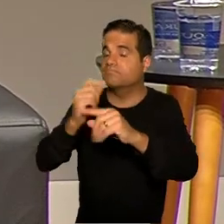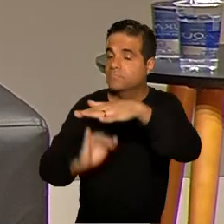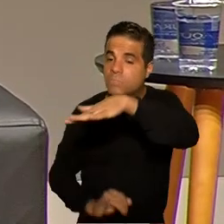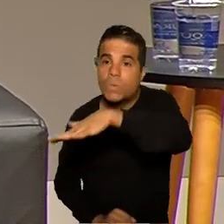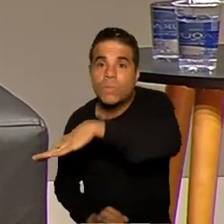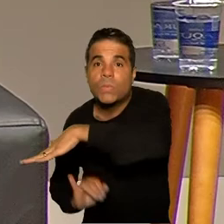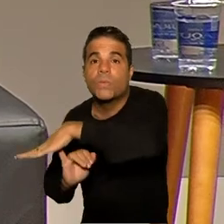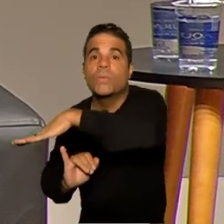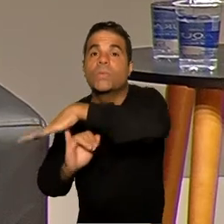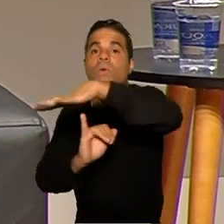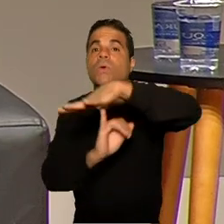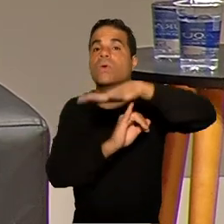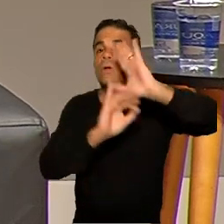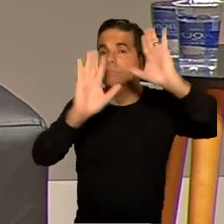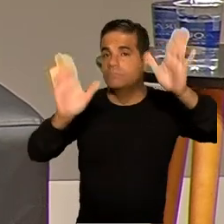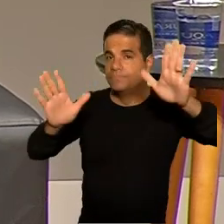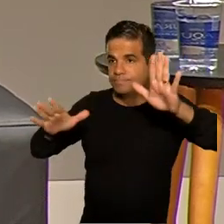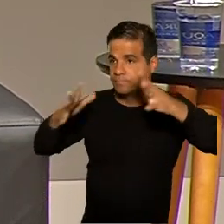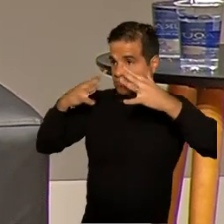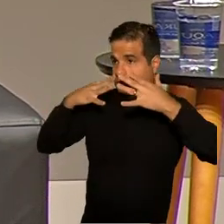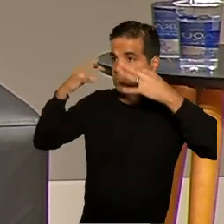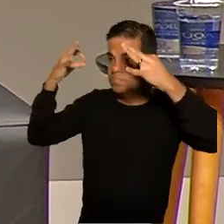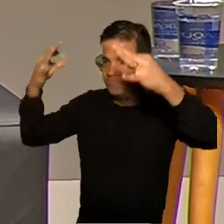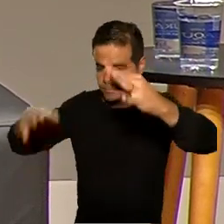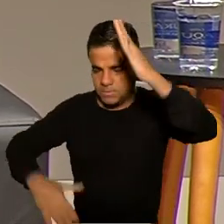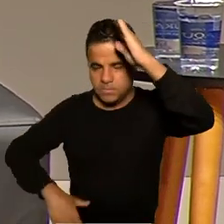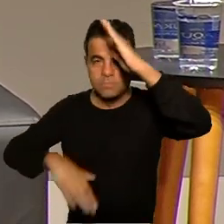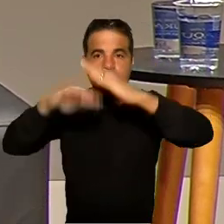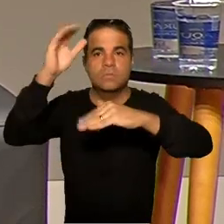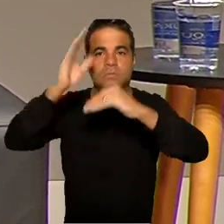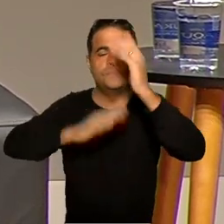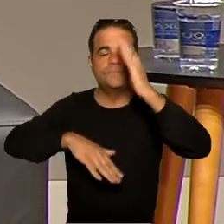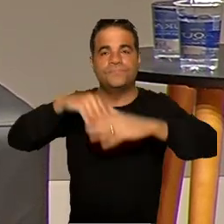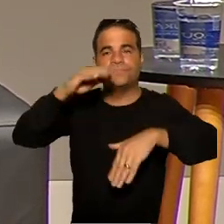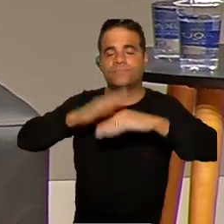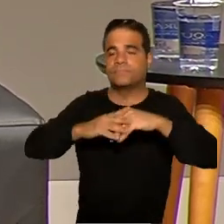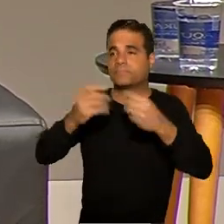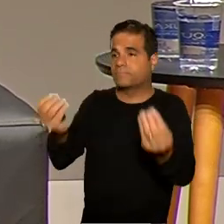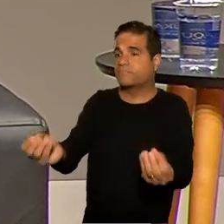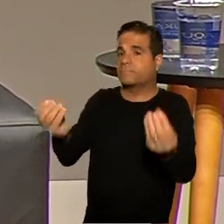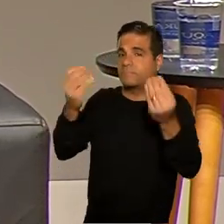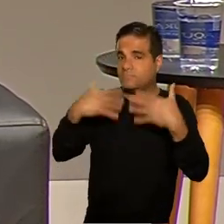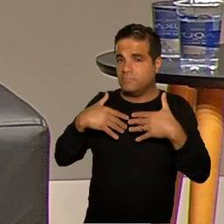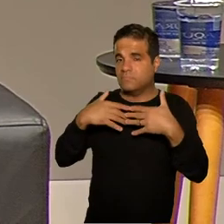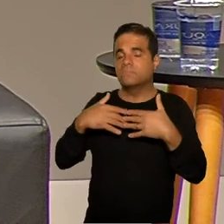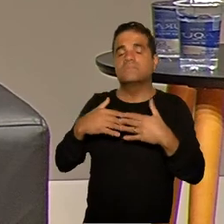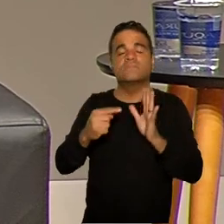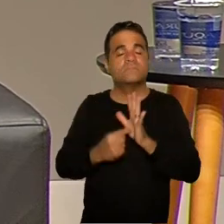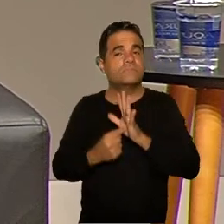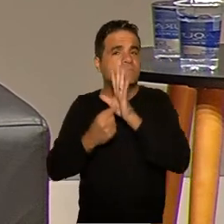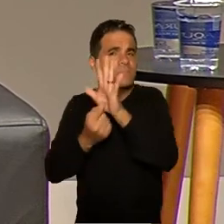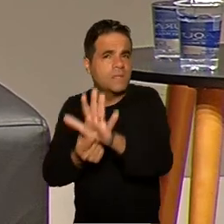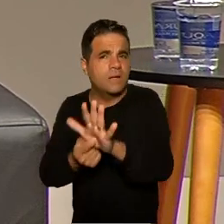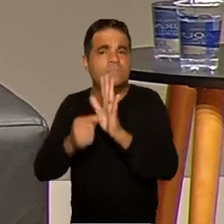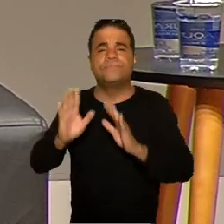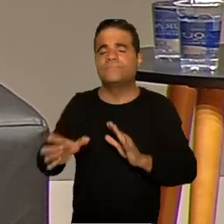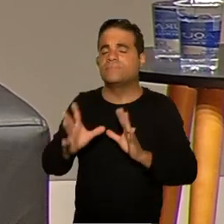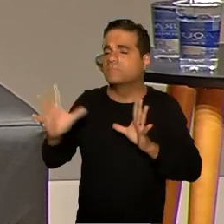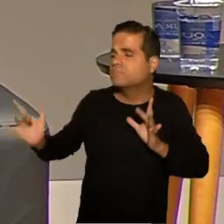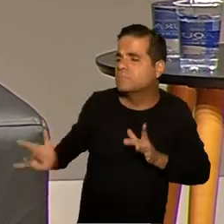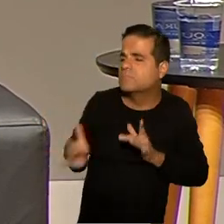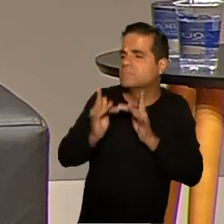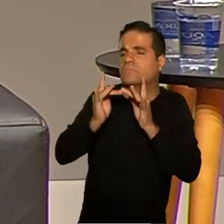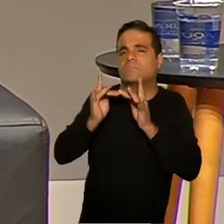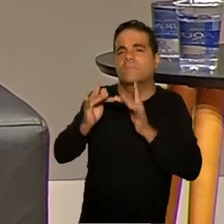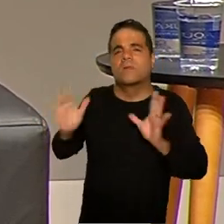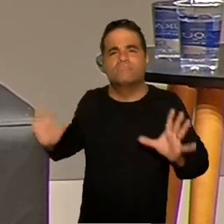institucional né alguém que tá atento à produção artística que tá ali sendo exibida alguém que tá em